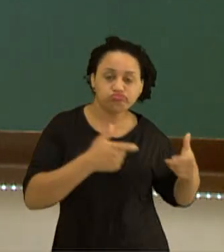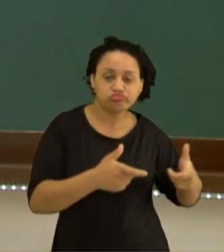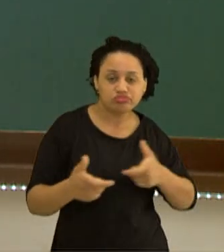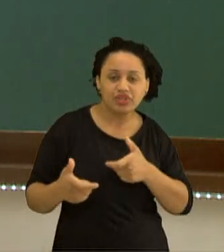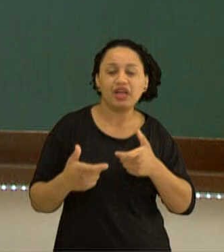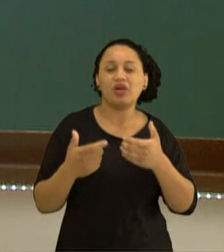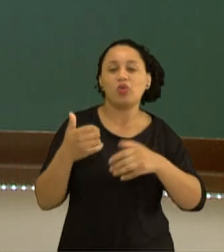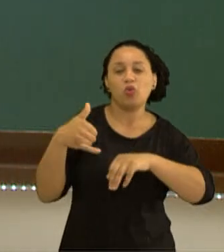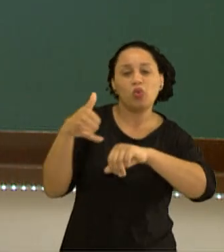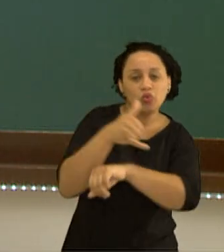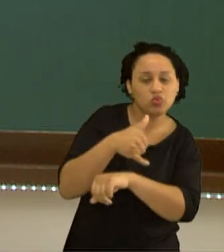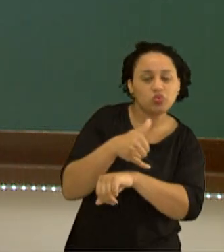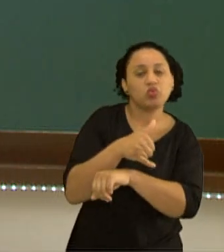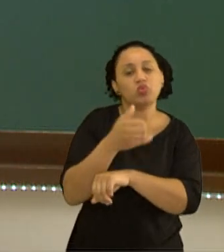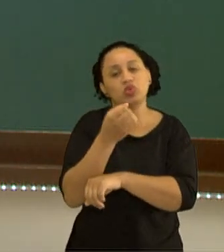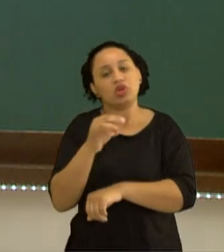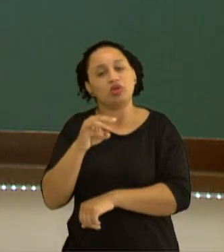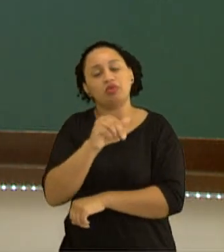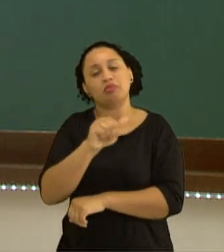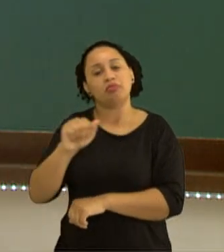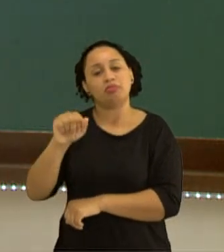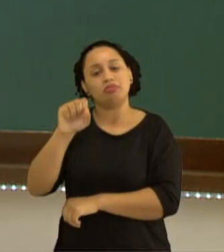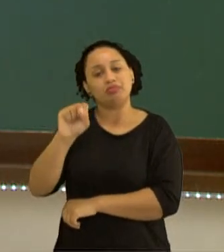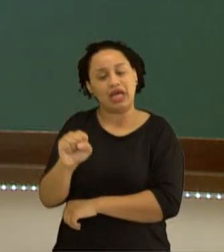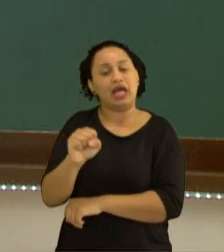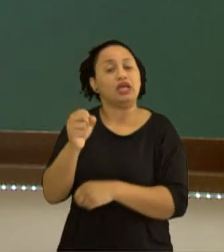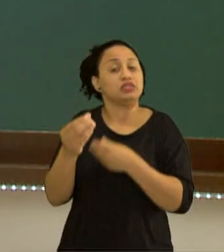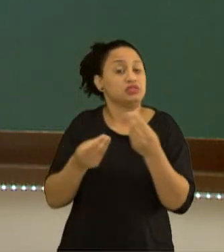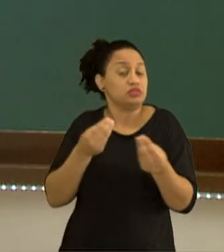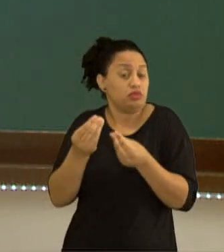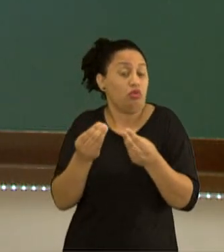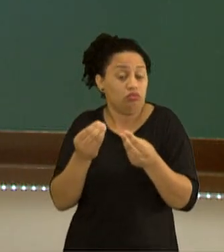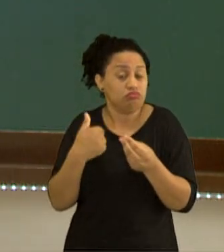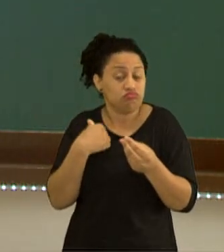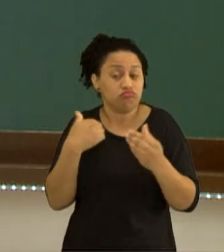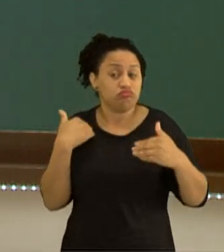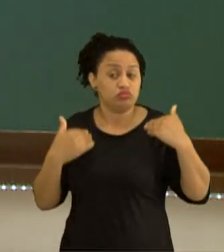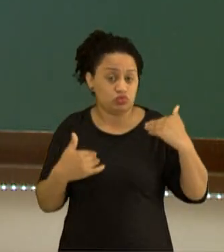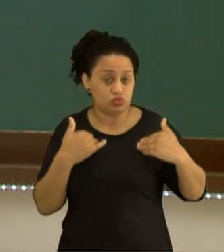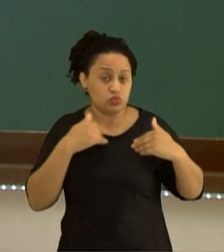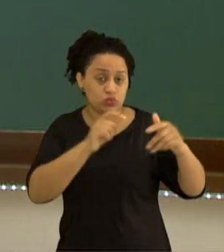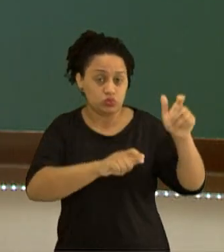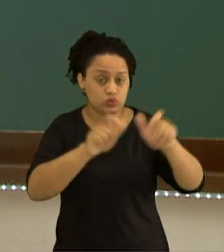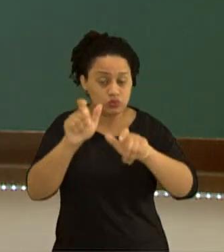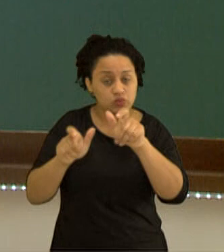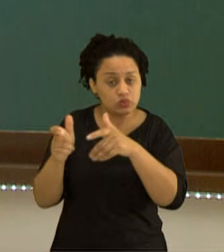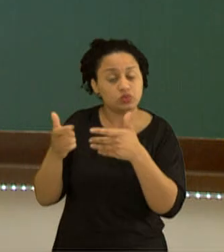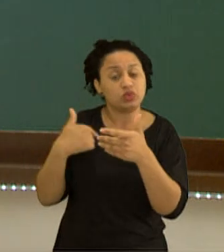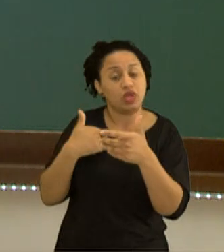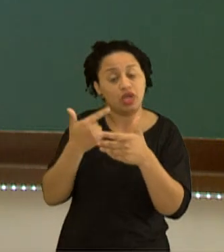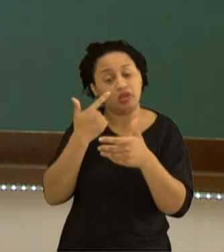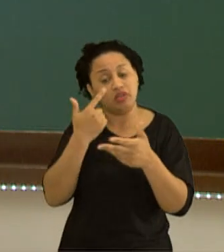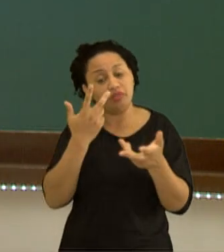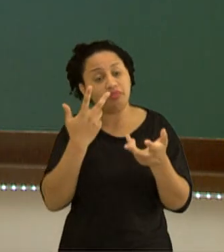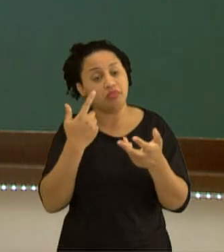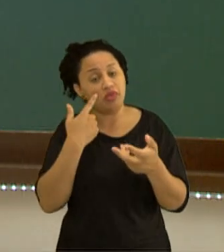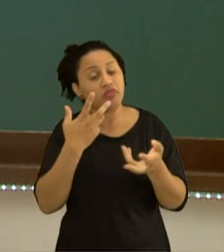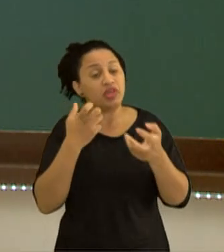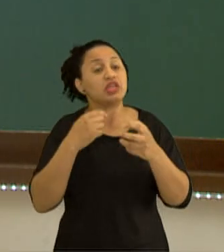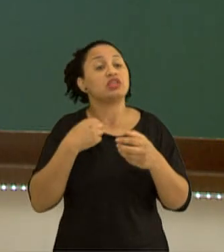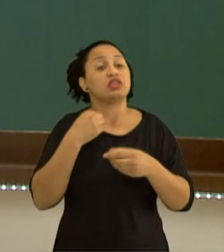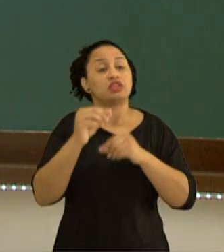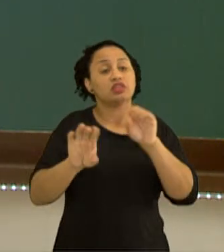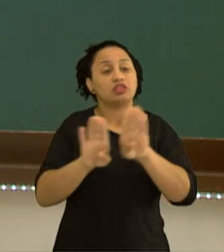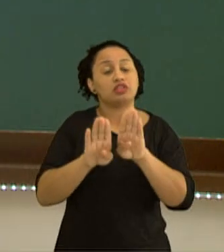de força e de resistência. Cada uma dessas aptidões físicas, né, é o que modifica no nosso